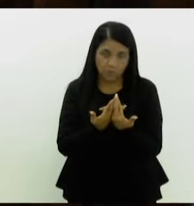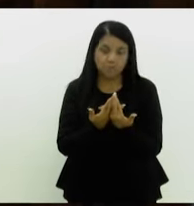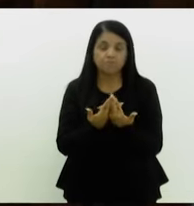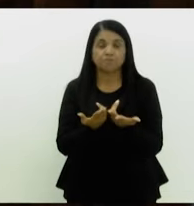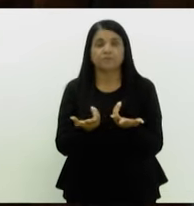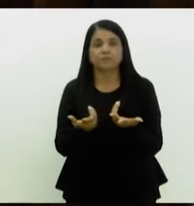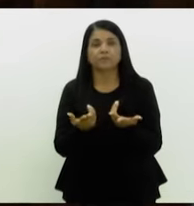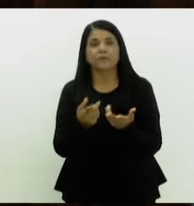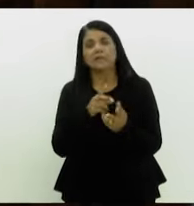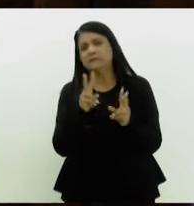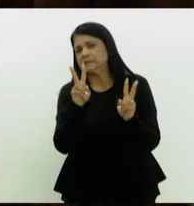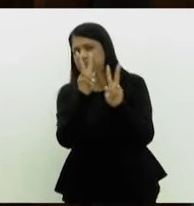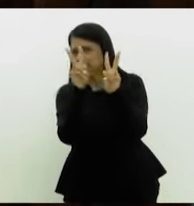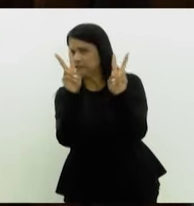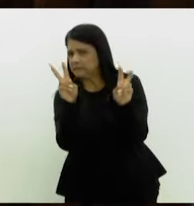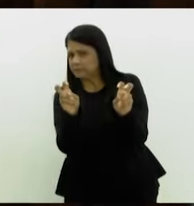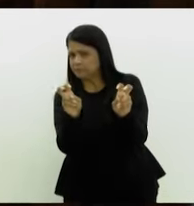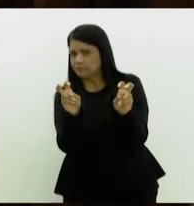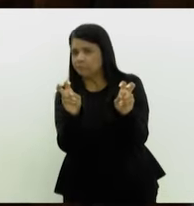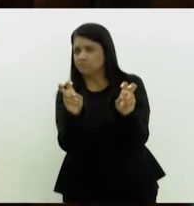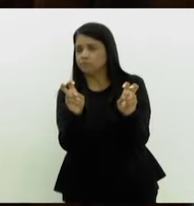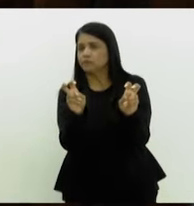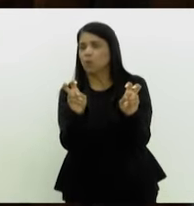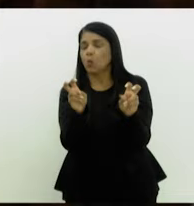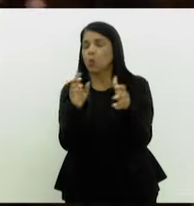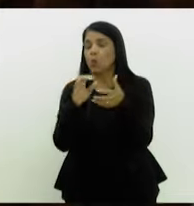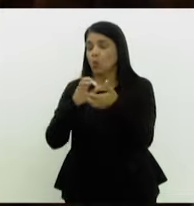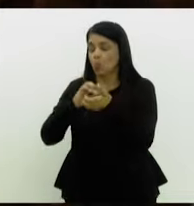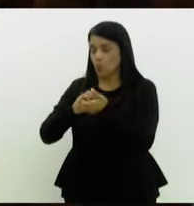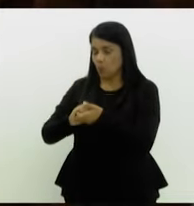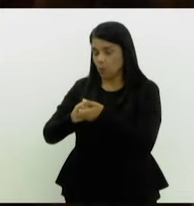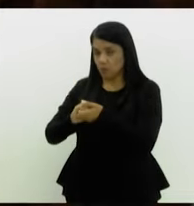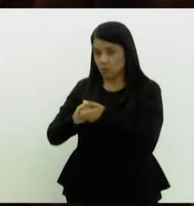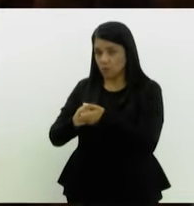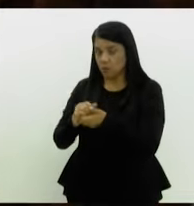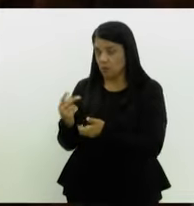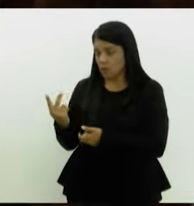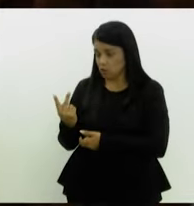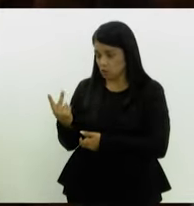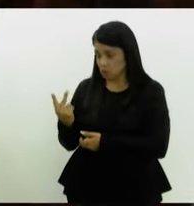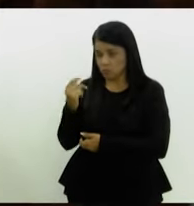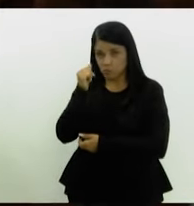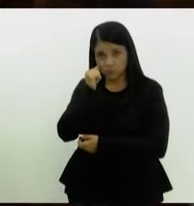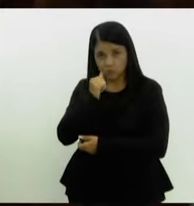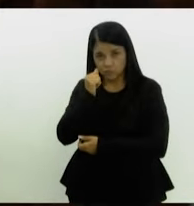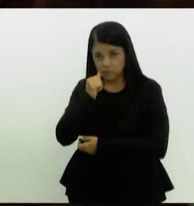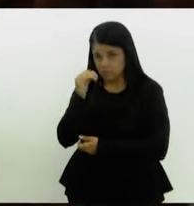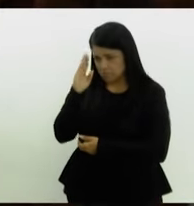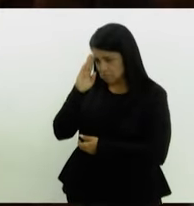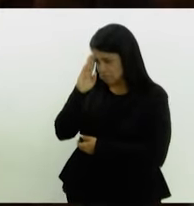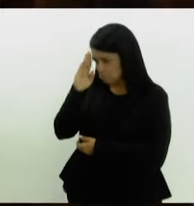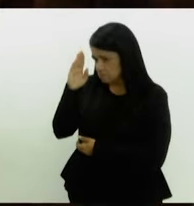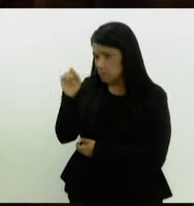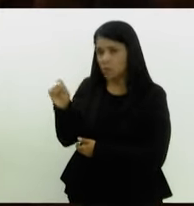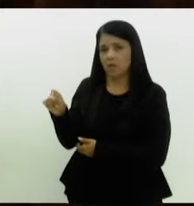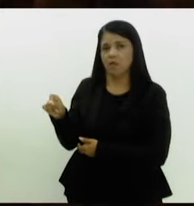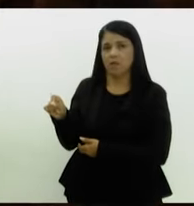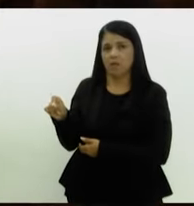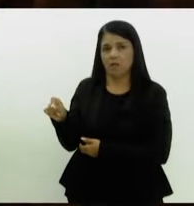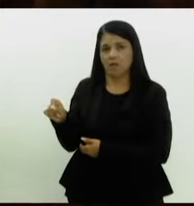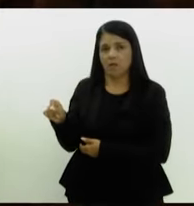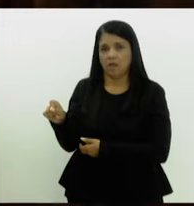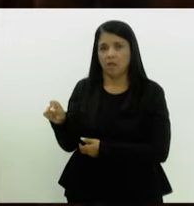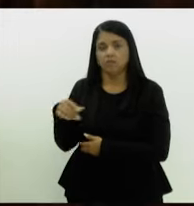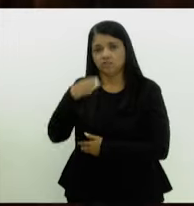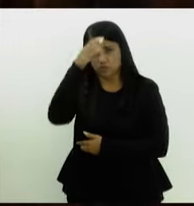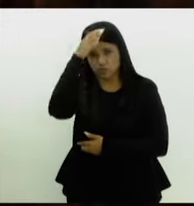esse tema eu cumprimento as duas grandes mulheres e nas pessoas delas juntamente com